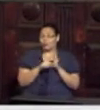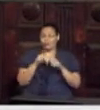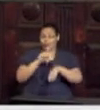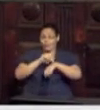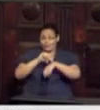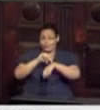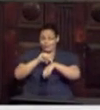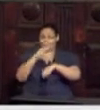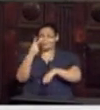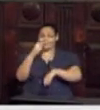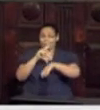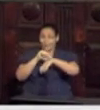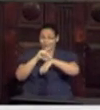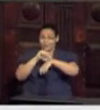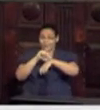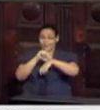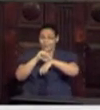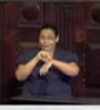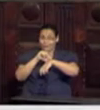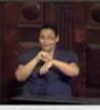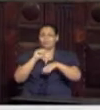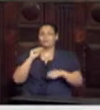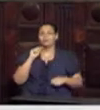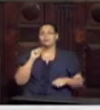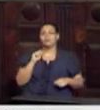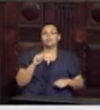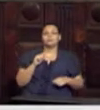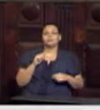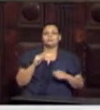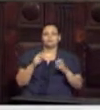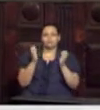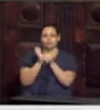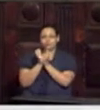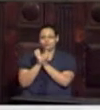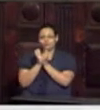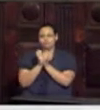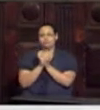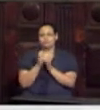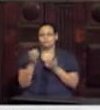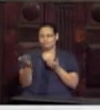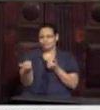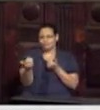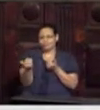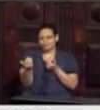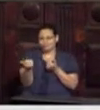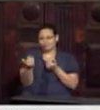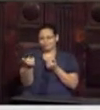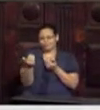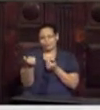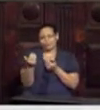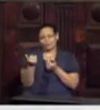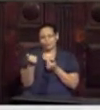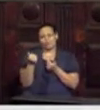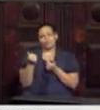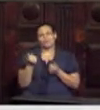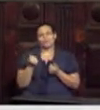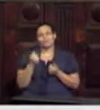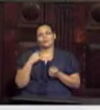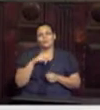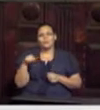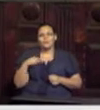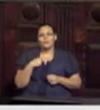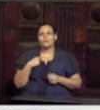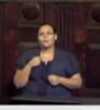uma carga. O fato é que há um grupo de adolescentes que são utilizados